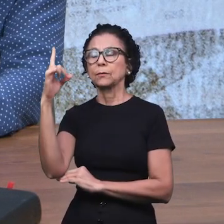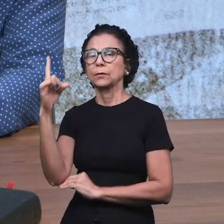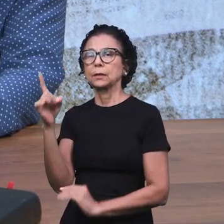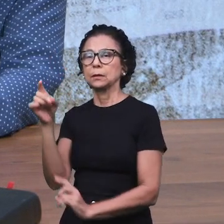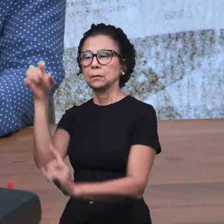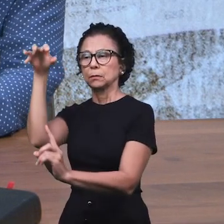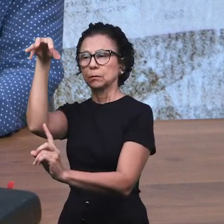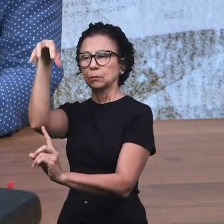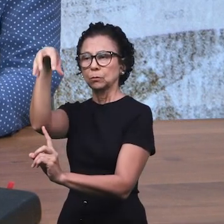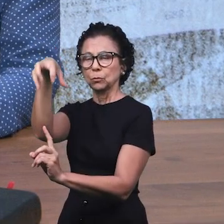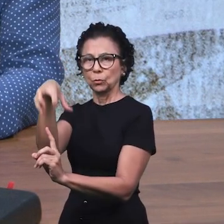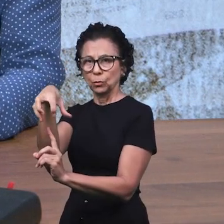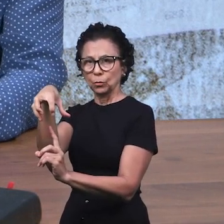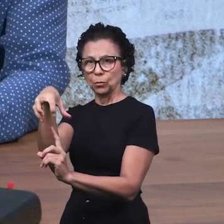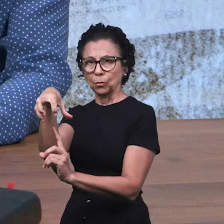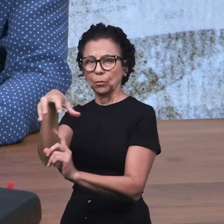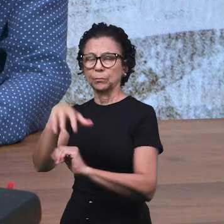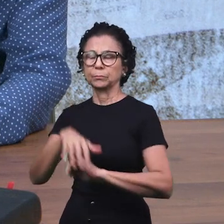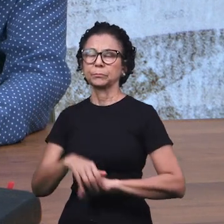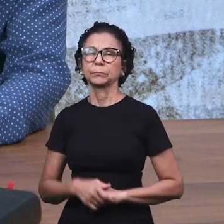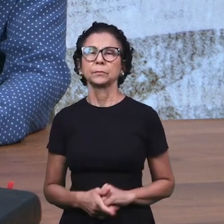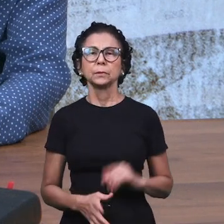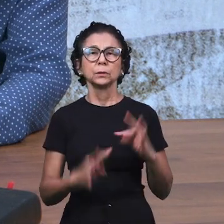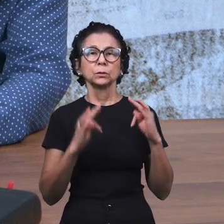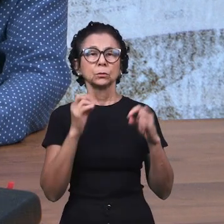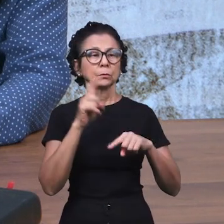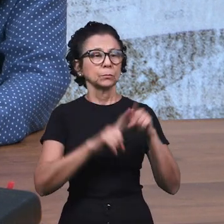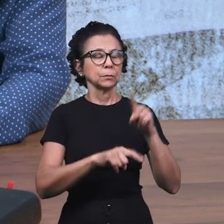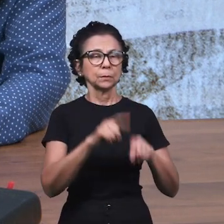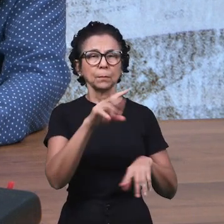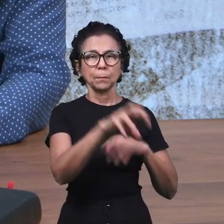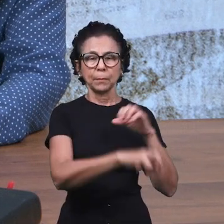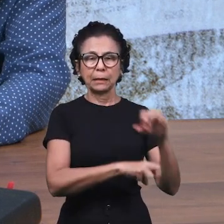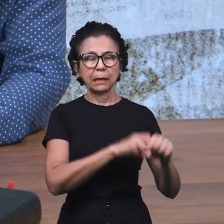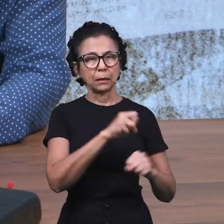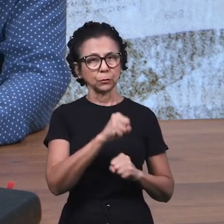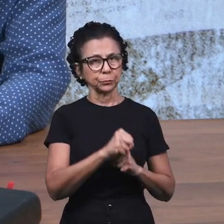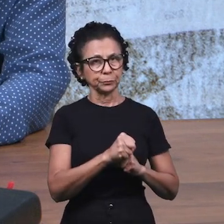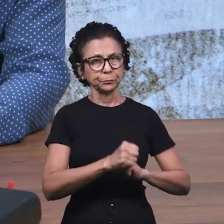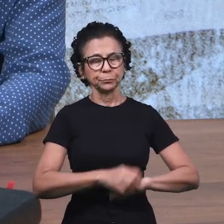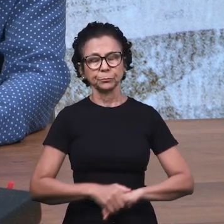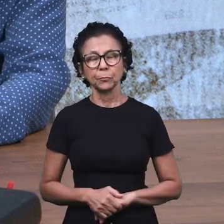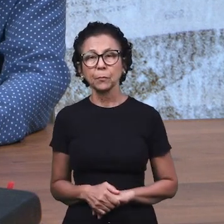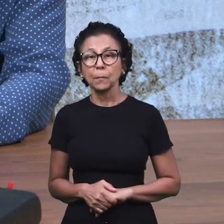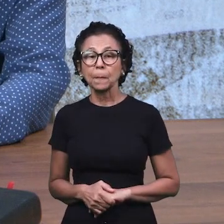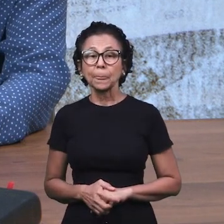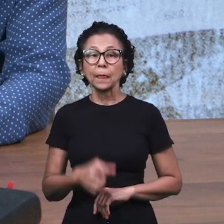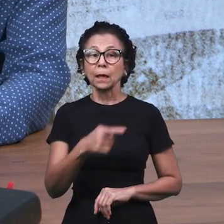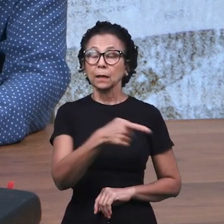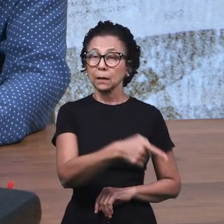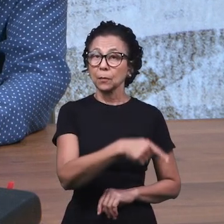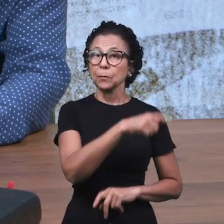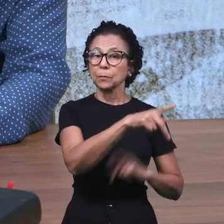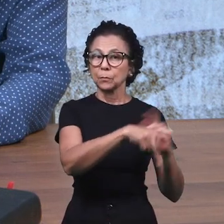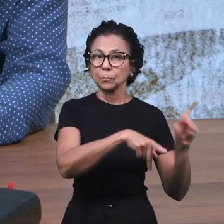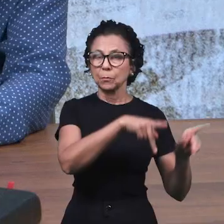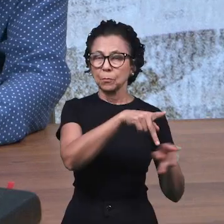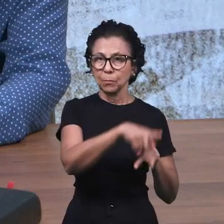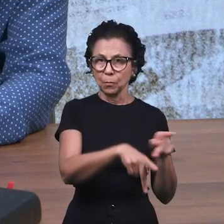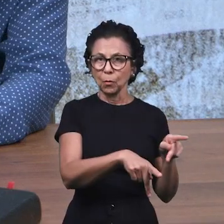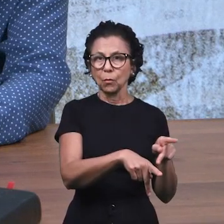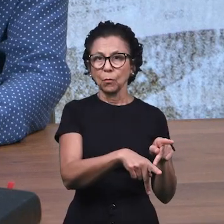cidade levou muito grande despojo. E trazendo o povo que havia nela, o pôs